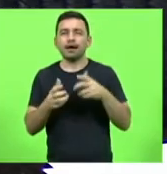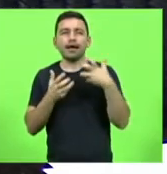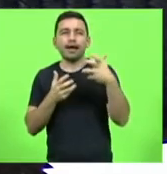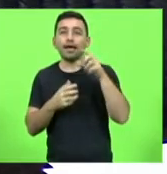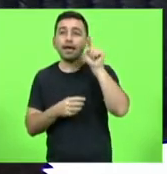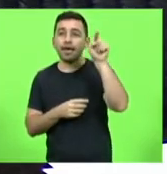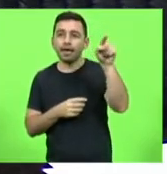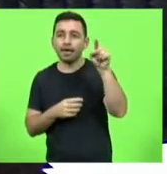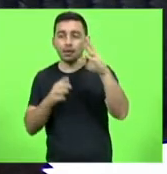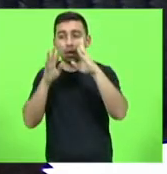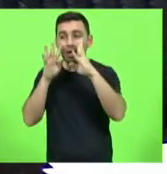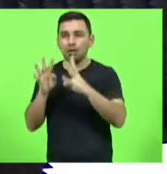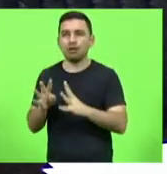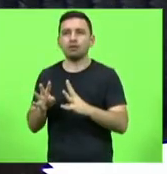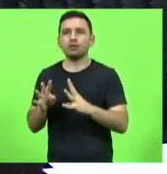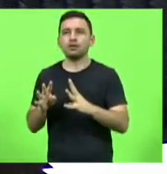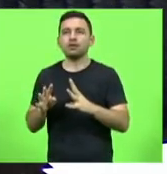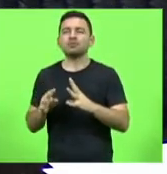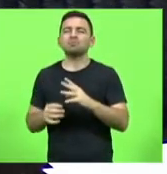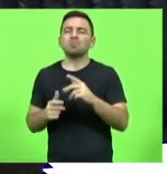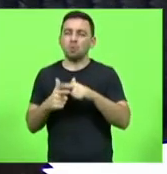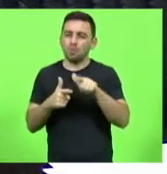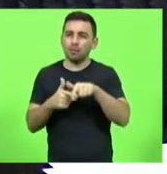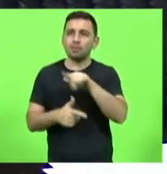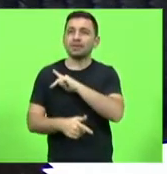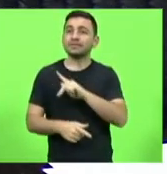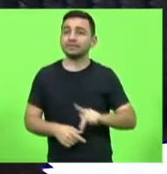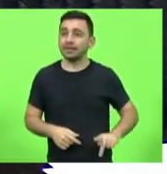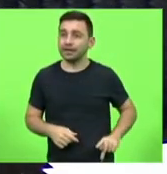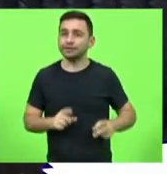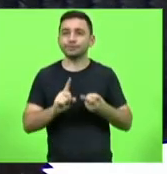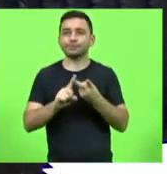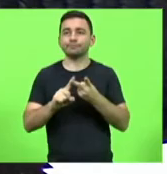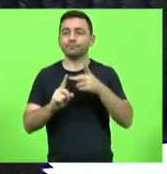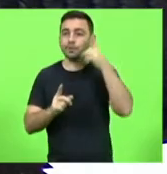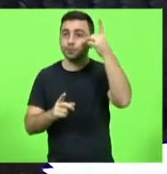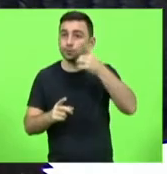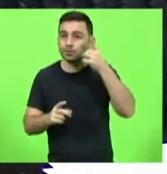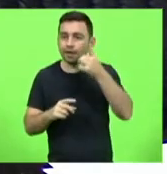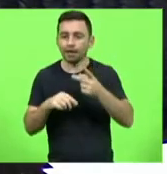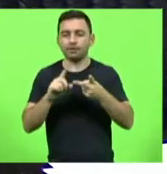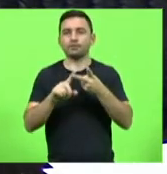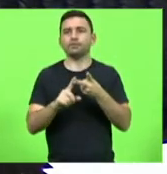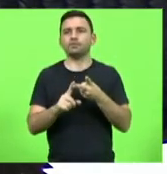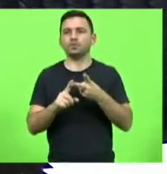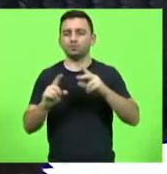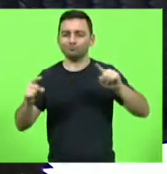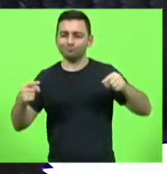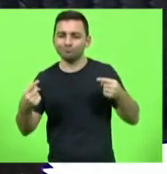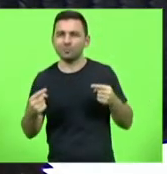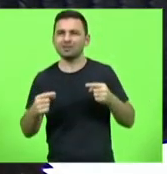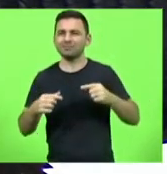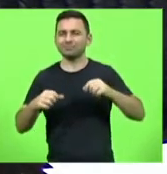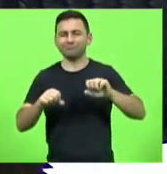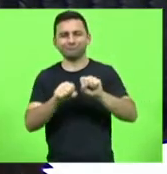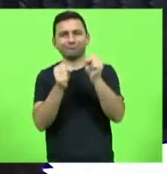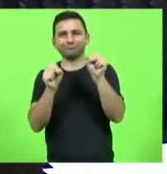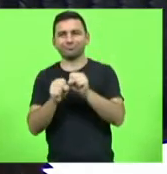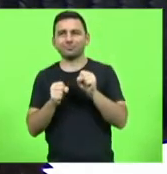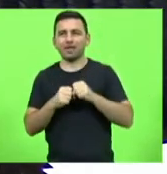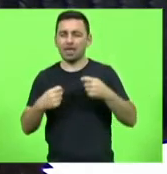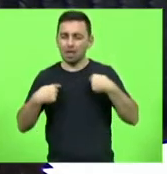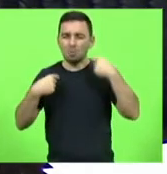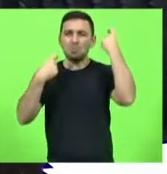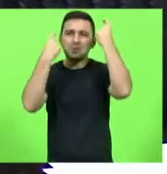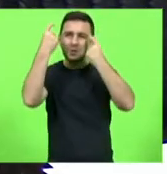coloca todos numa situação difícil. Coloca o presidente, coloca os parlamentares da base, de oposição, consegue estragar o nosso estado. E eu estou preocupadíssimo,